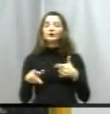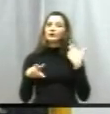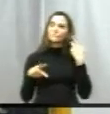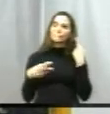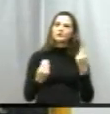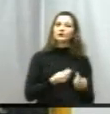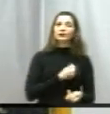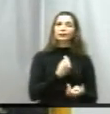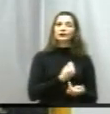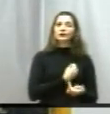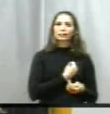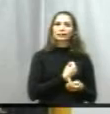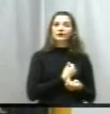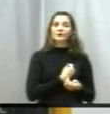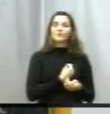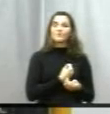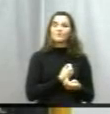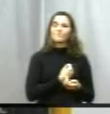estavam aqui